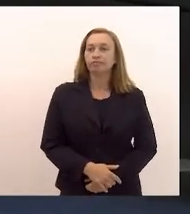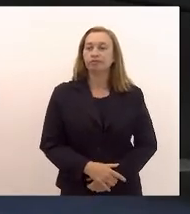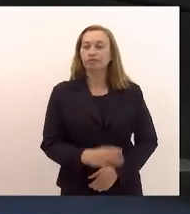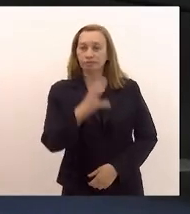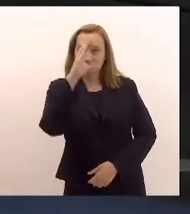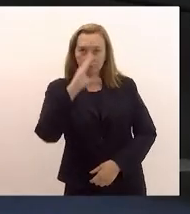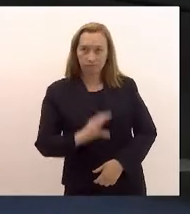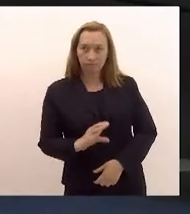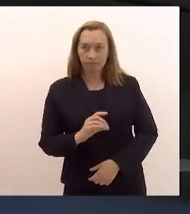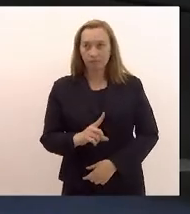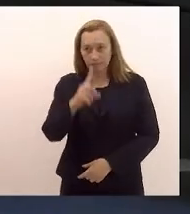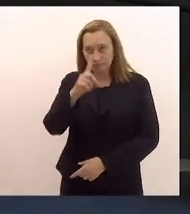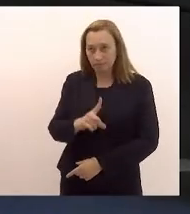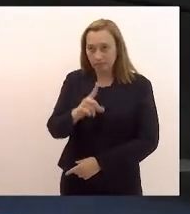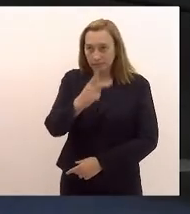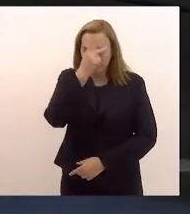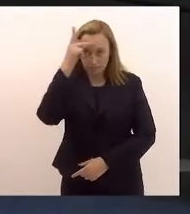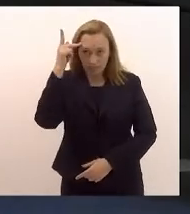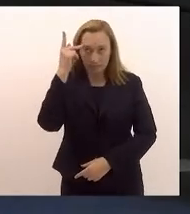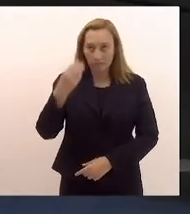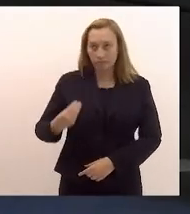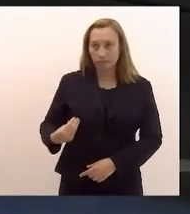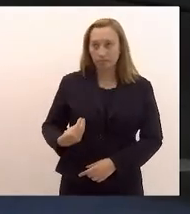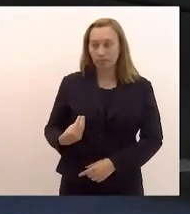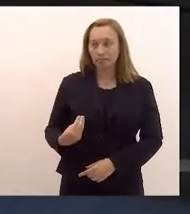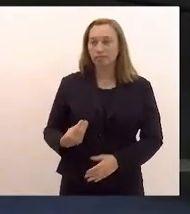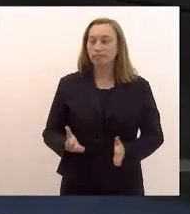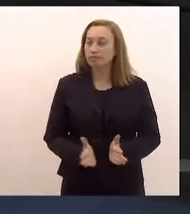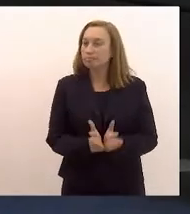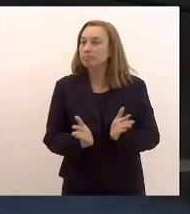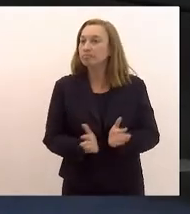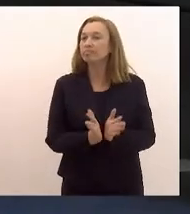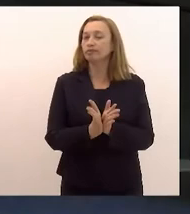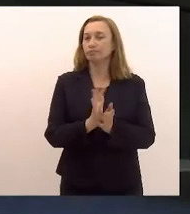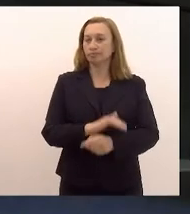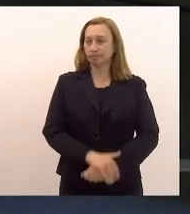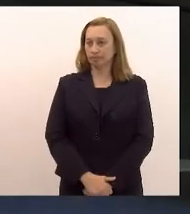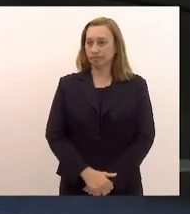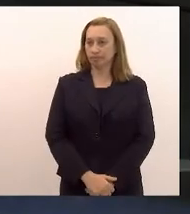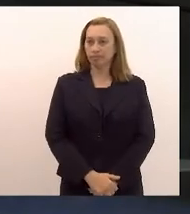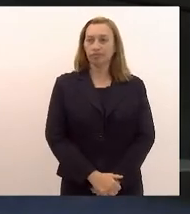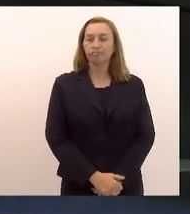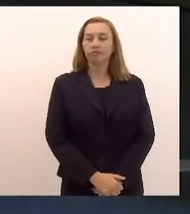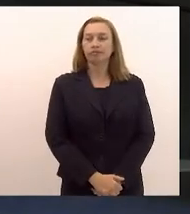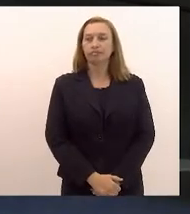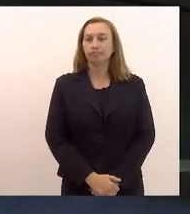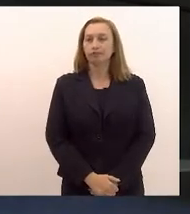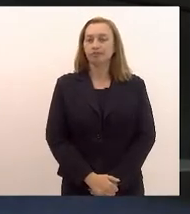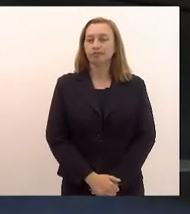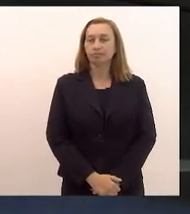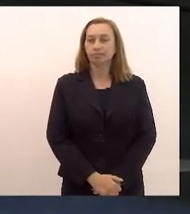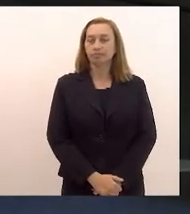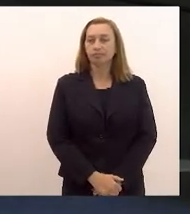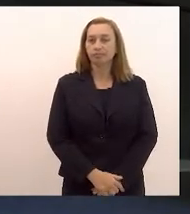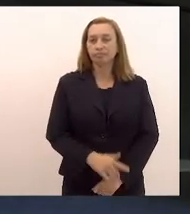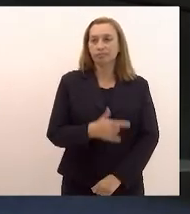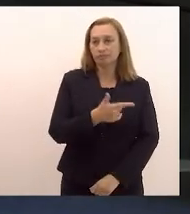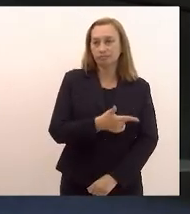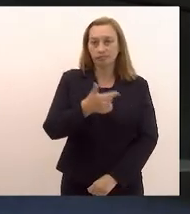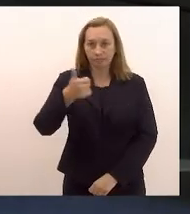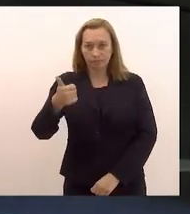Cidadania as pessoas e situações de vulnerabilidade apenas em